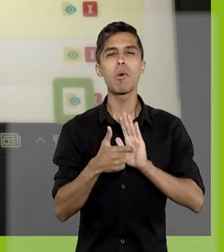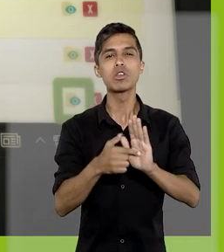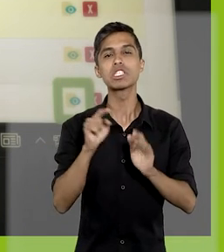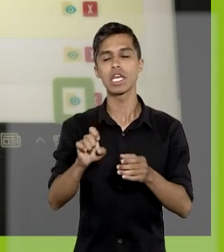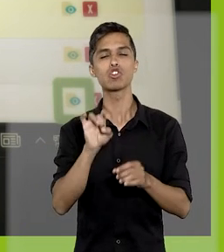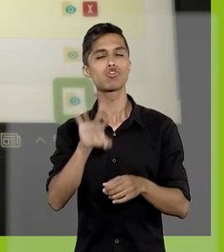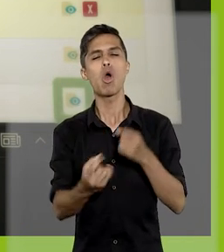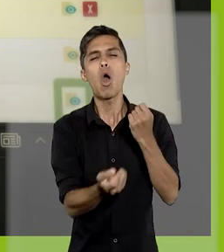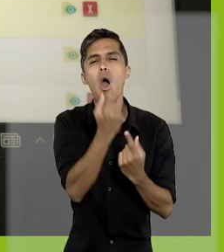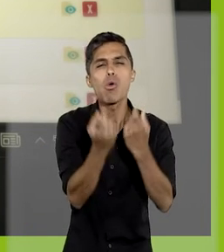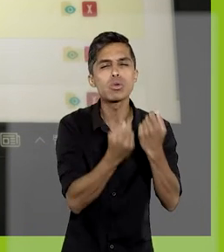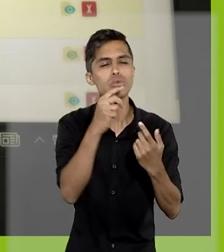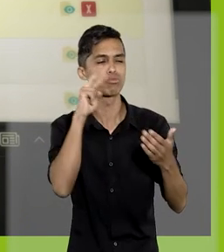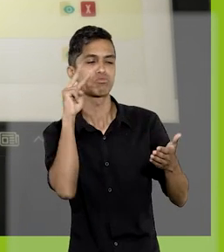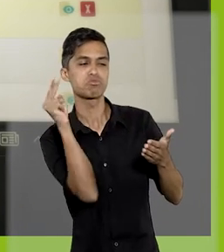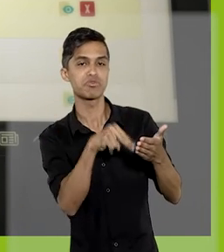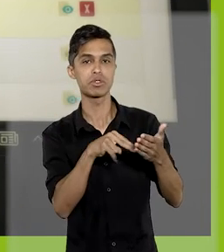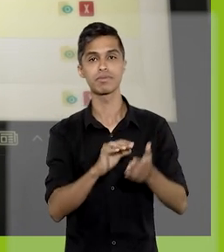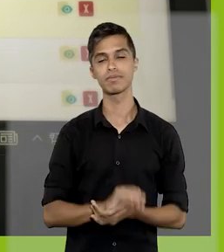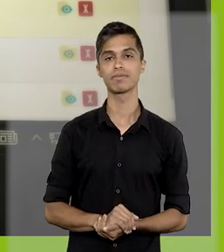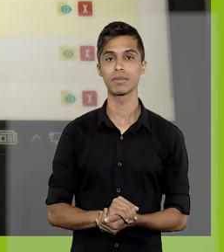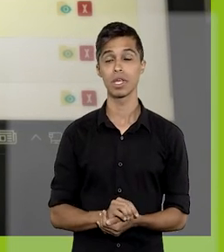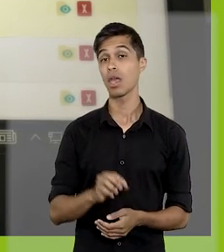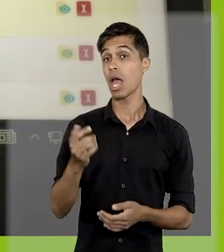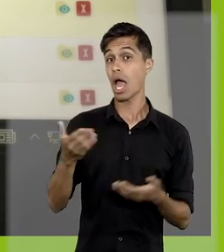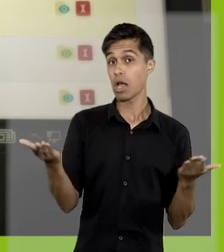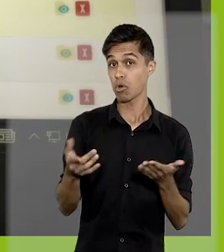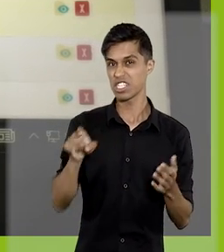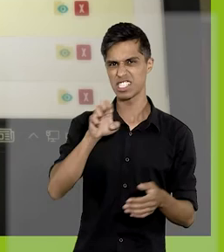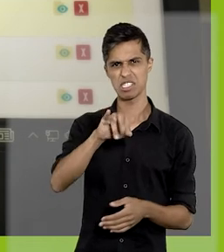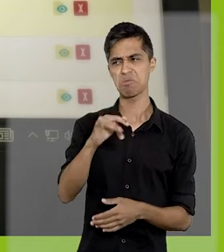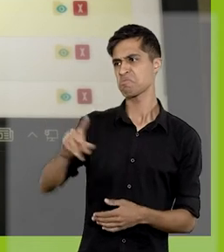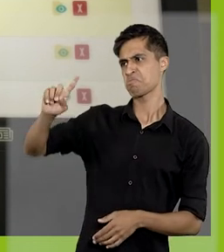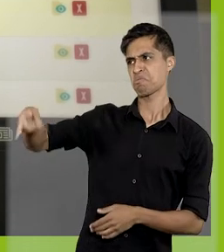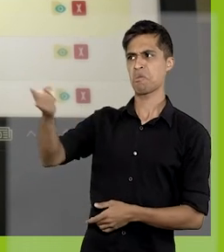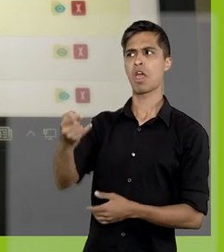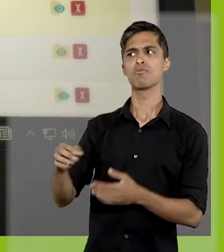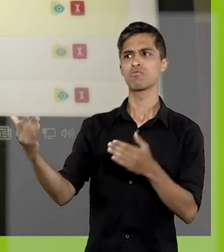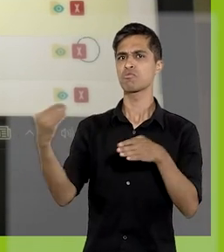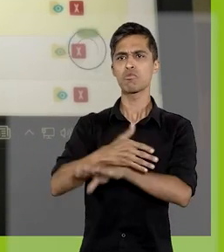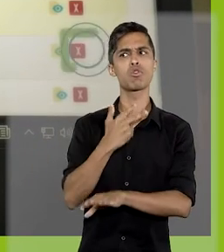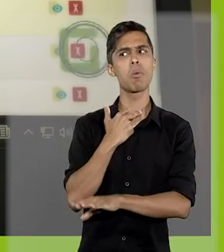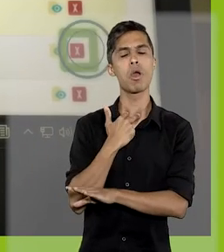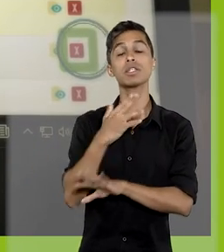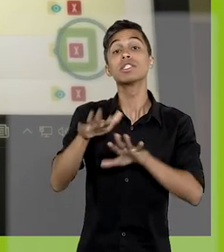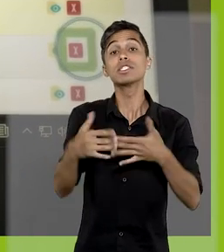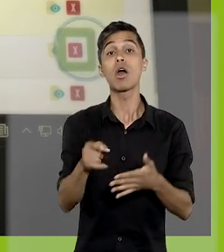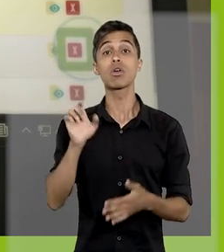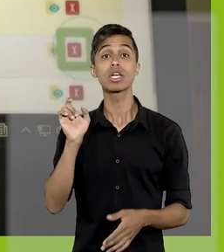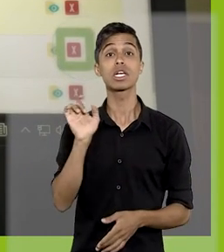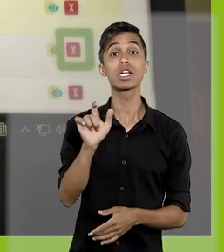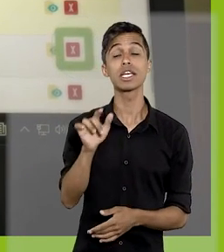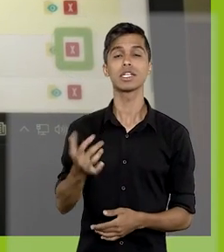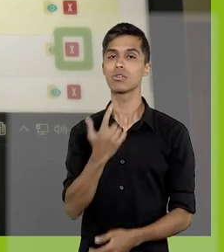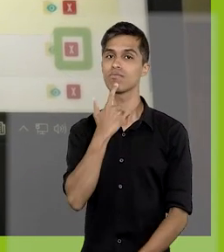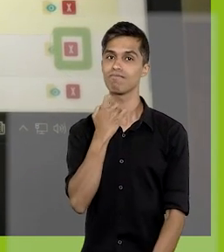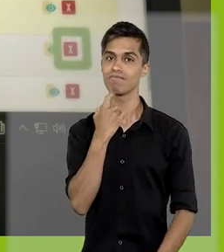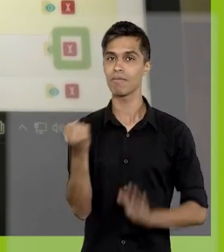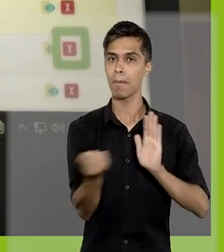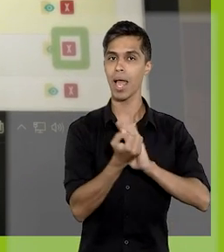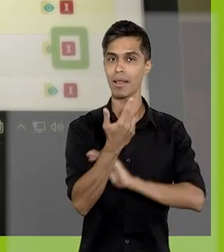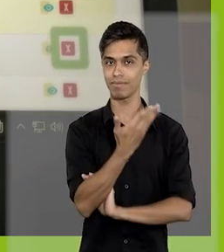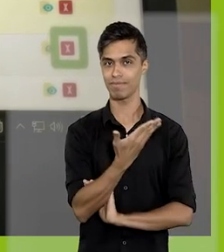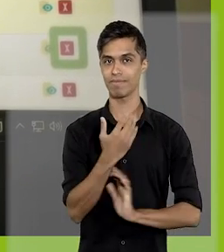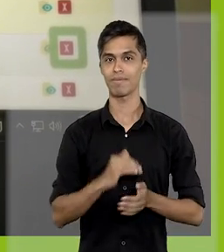documentos específicos. Já para cancelar a disponibilização do acesso externo, basta clicar sobre este